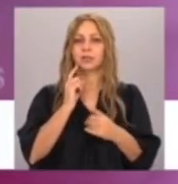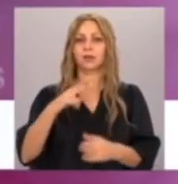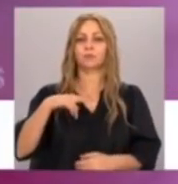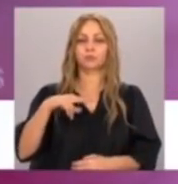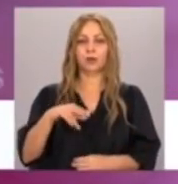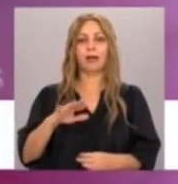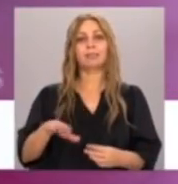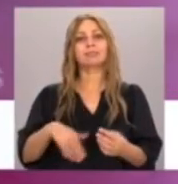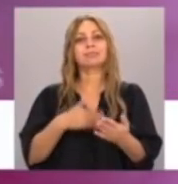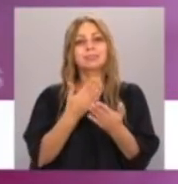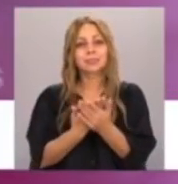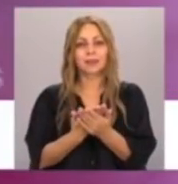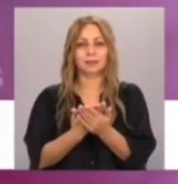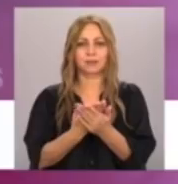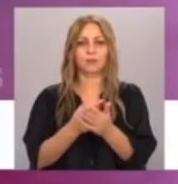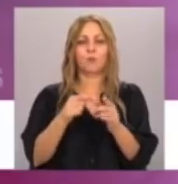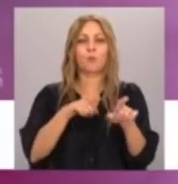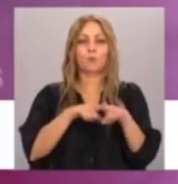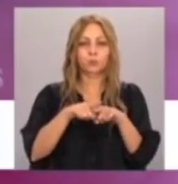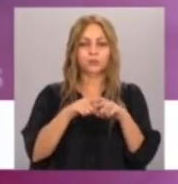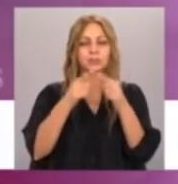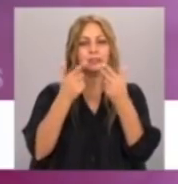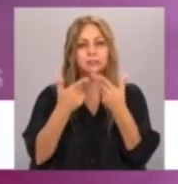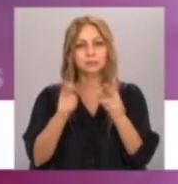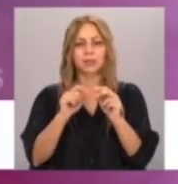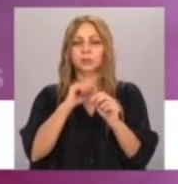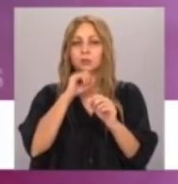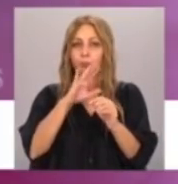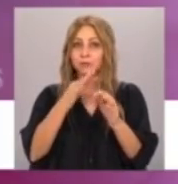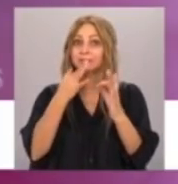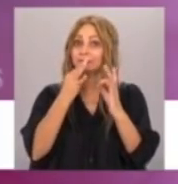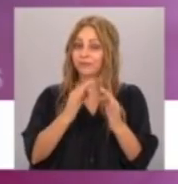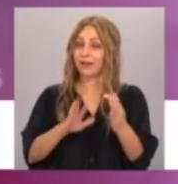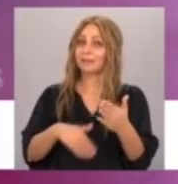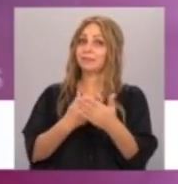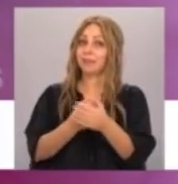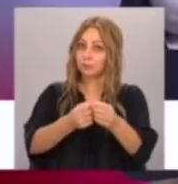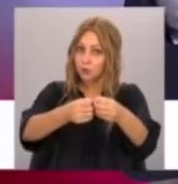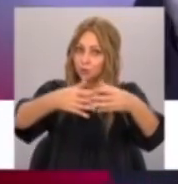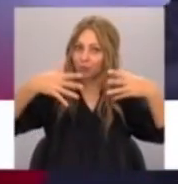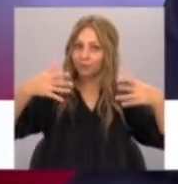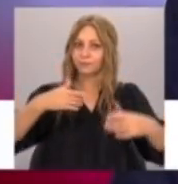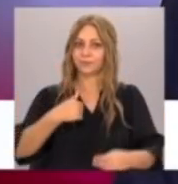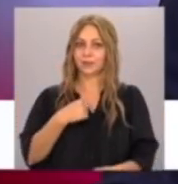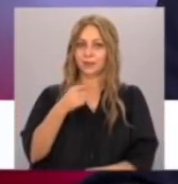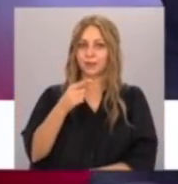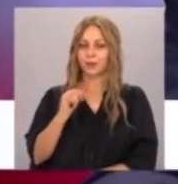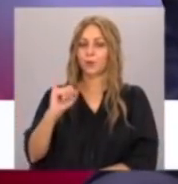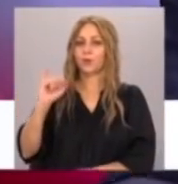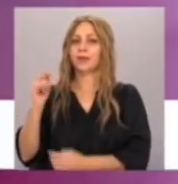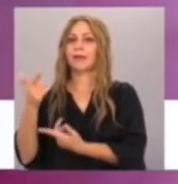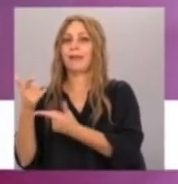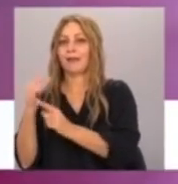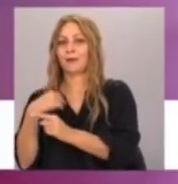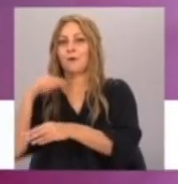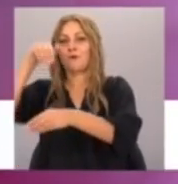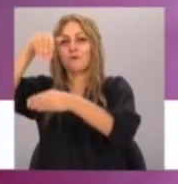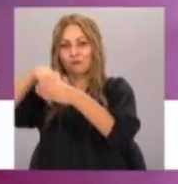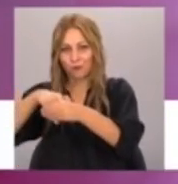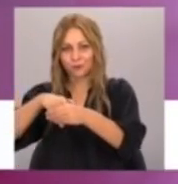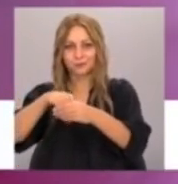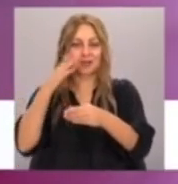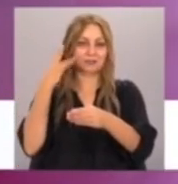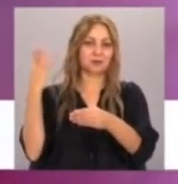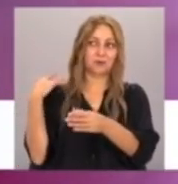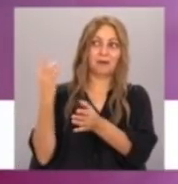ele tenha finalmente o conjunto de políticas de garagem que possa produzir crescimento A esperança é que eu vou nem ela depois de António Costa para mim não a